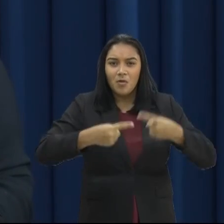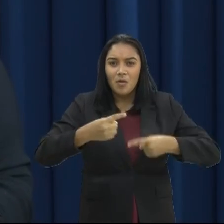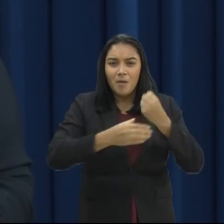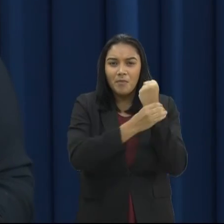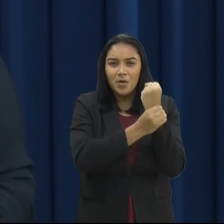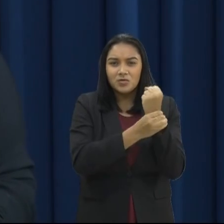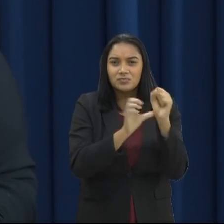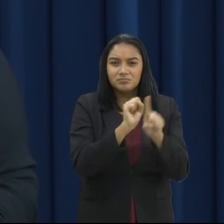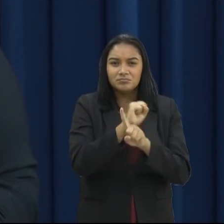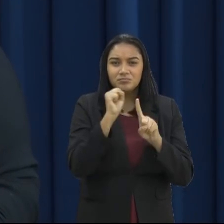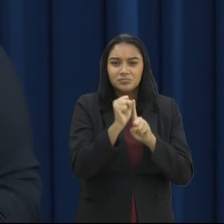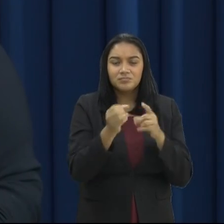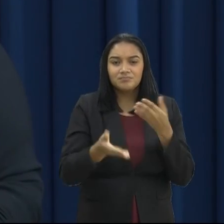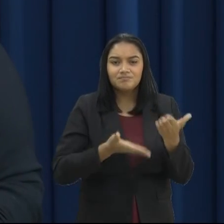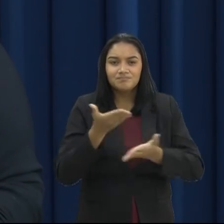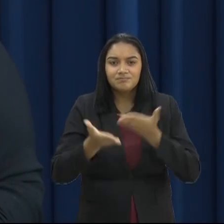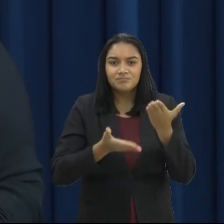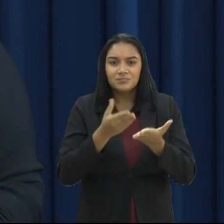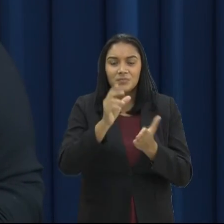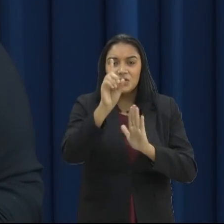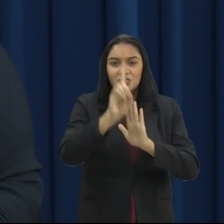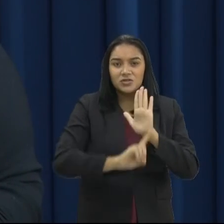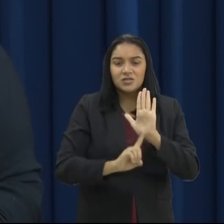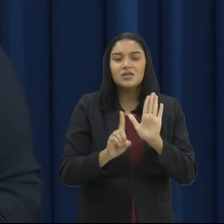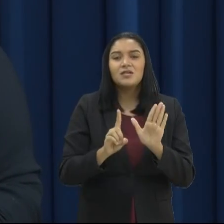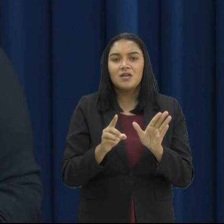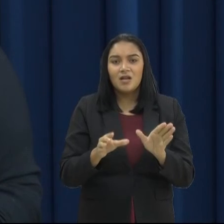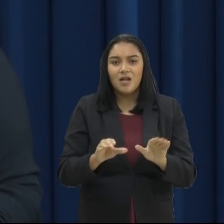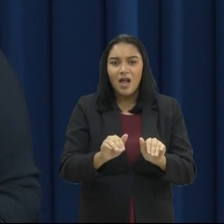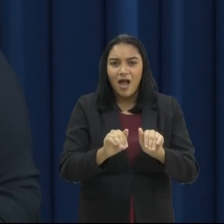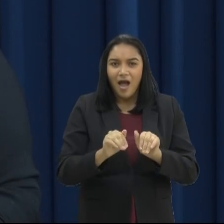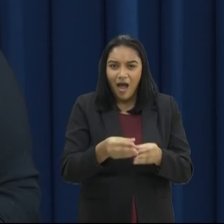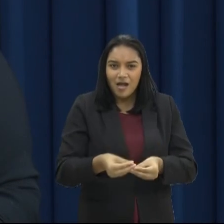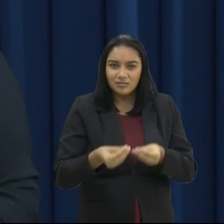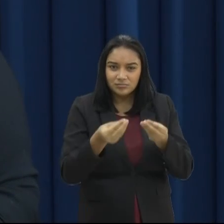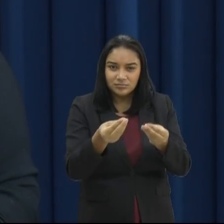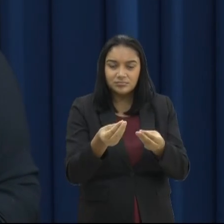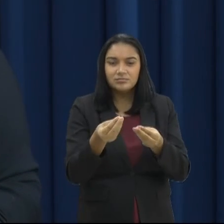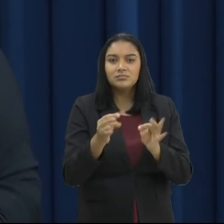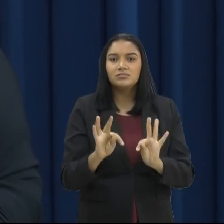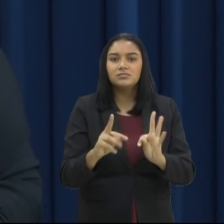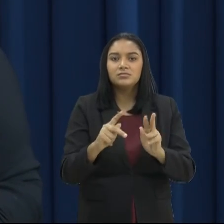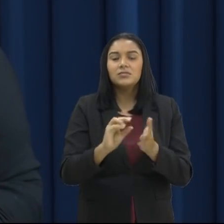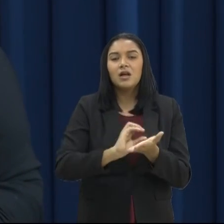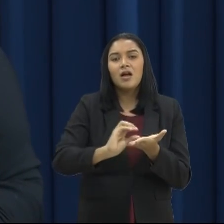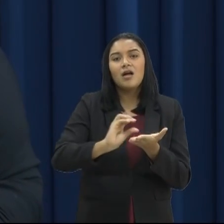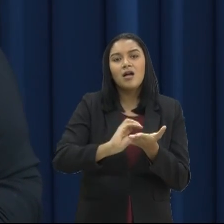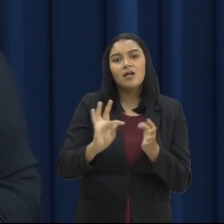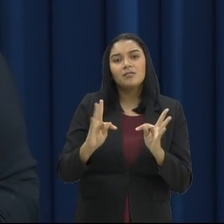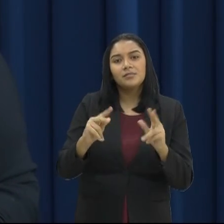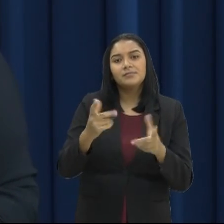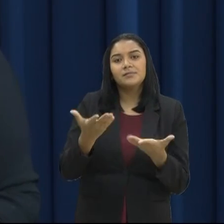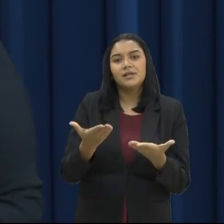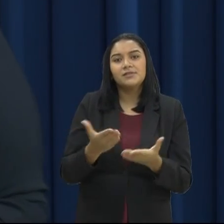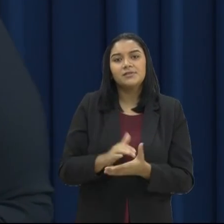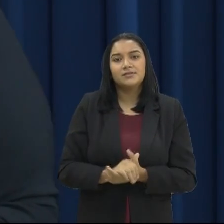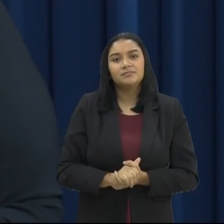de garantia de direito, elas vão sair da gaveta e será indistintivamente os auxílios para todas as